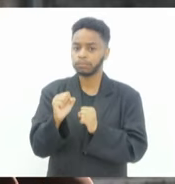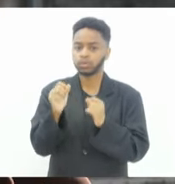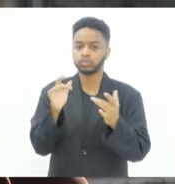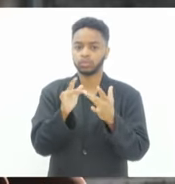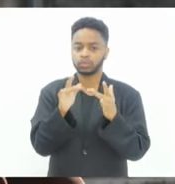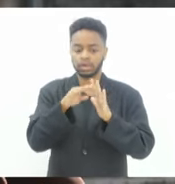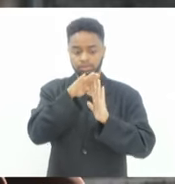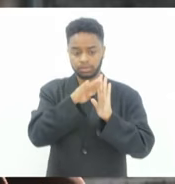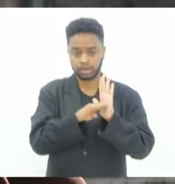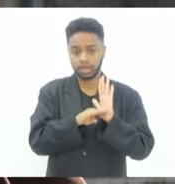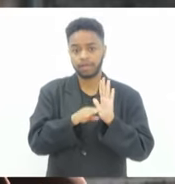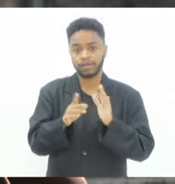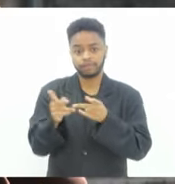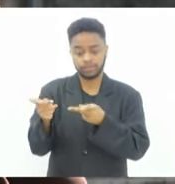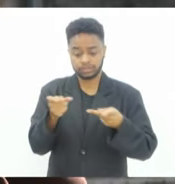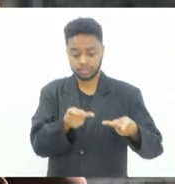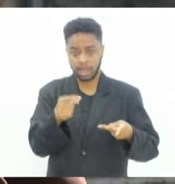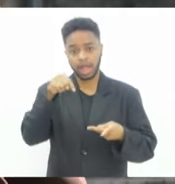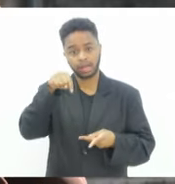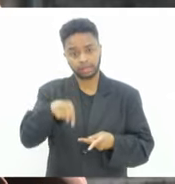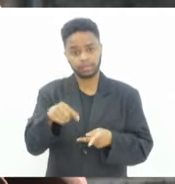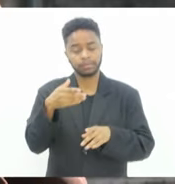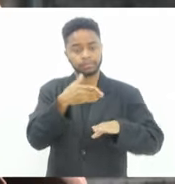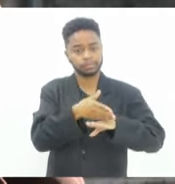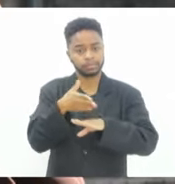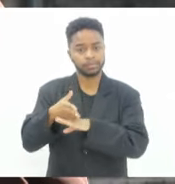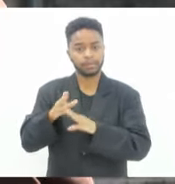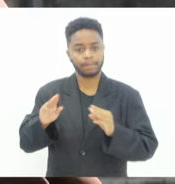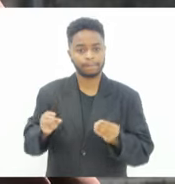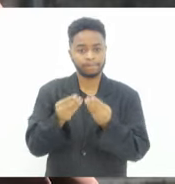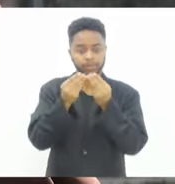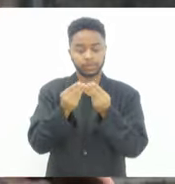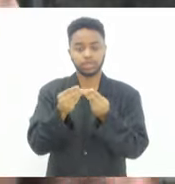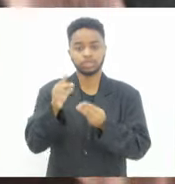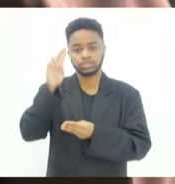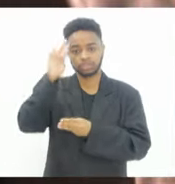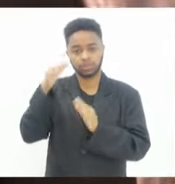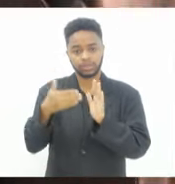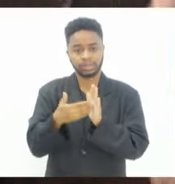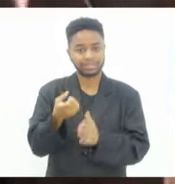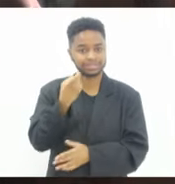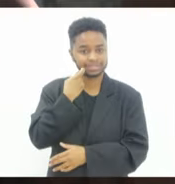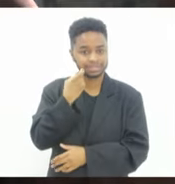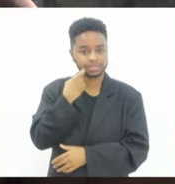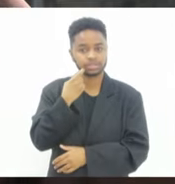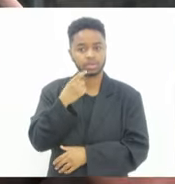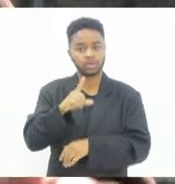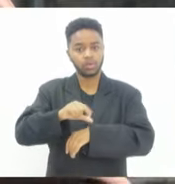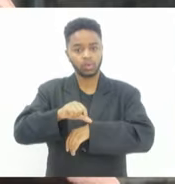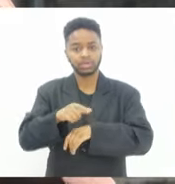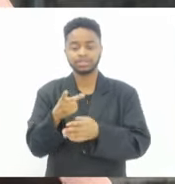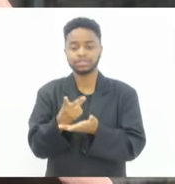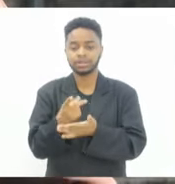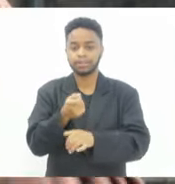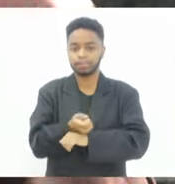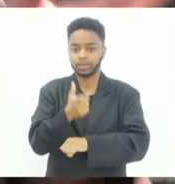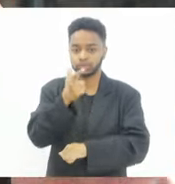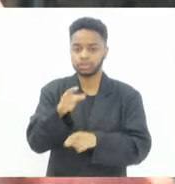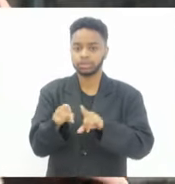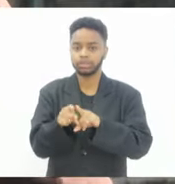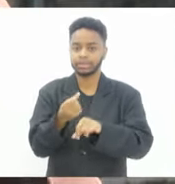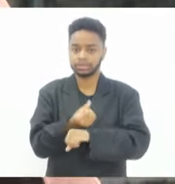ao Convento Santo Antônio, participando das missas da trezena, de segunda a sexta, sempre as missas do meio-dia e das 18